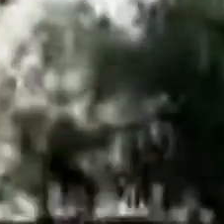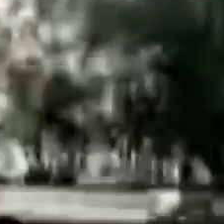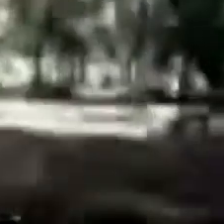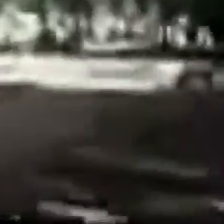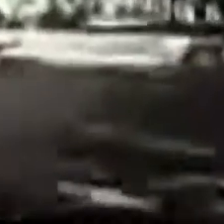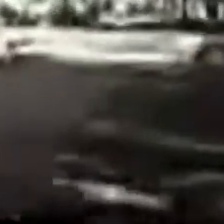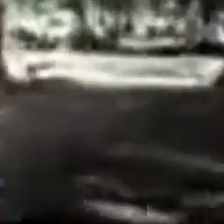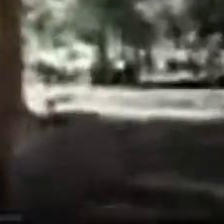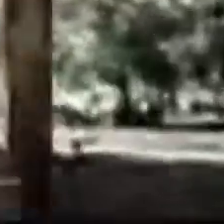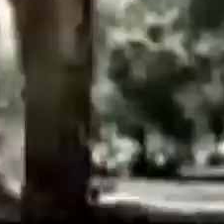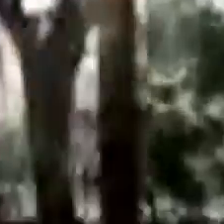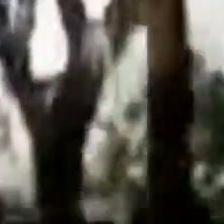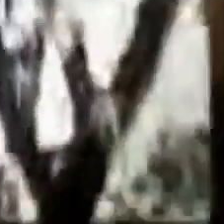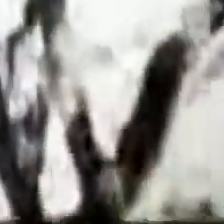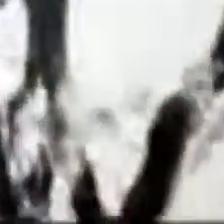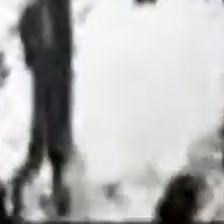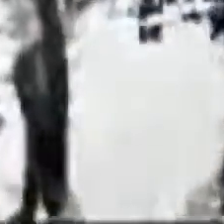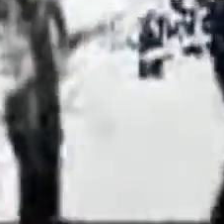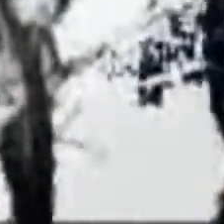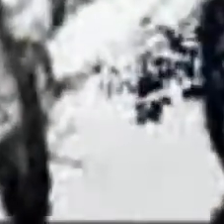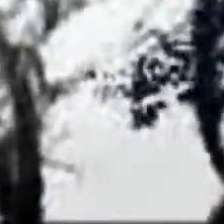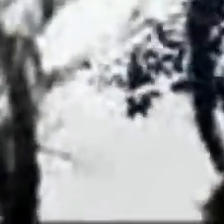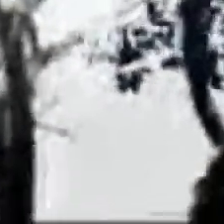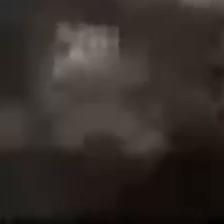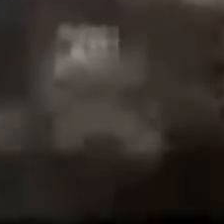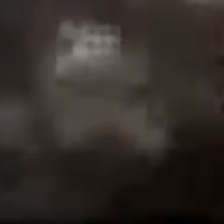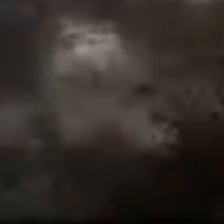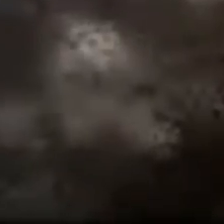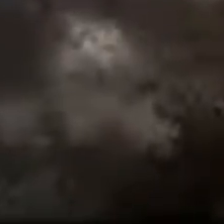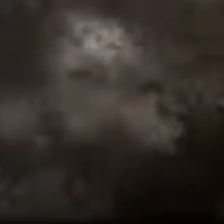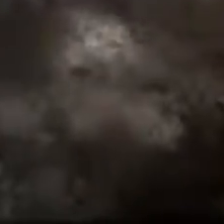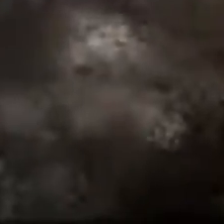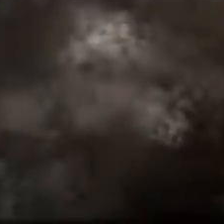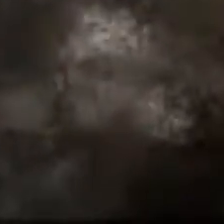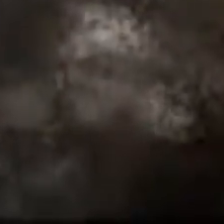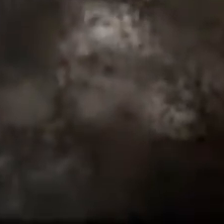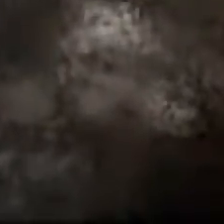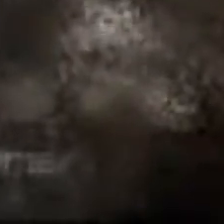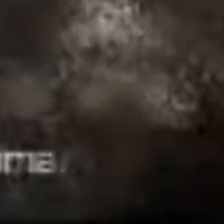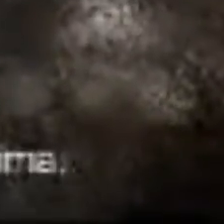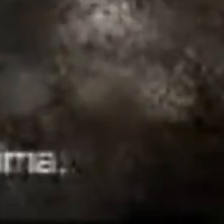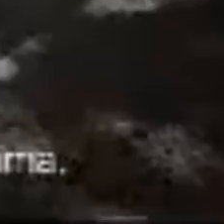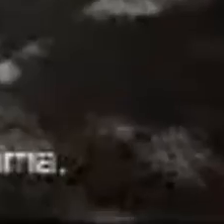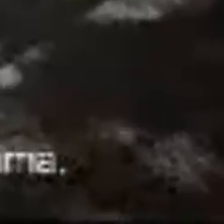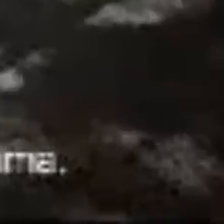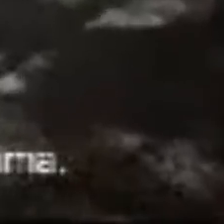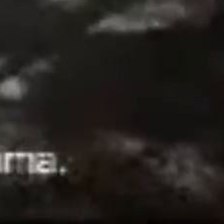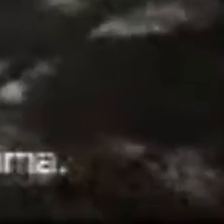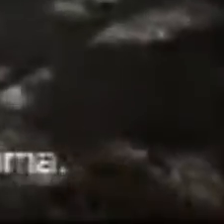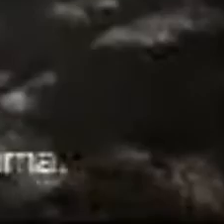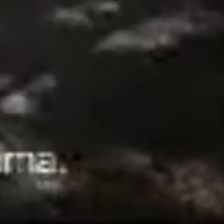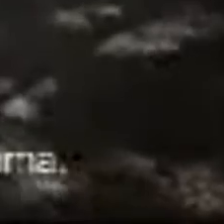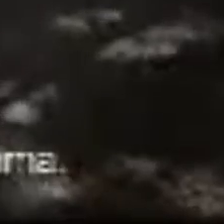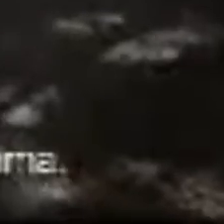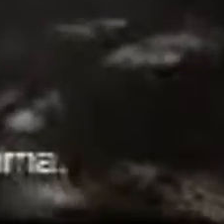Homem que se cuida não perde o melhor da vida. Política Nacional da Saúde do